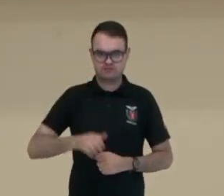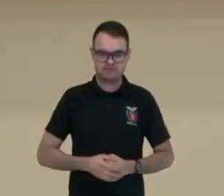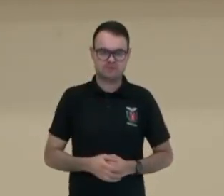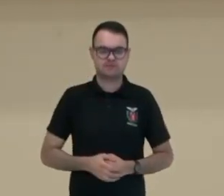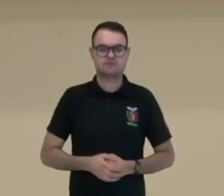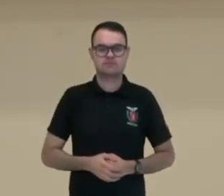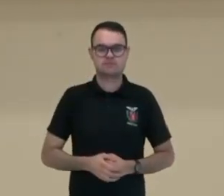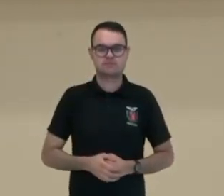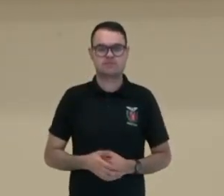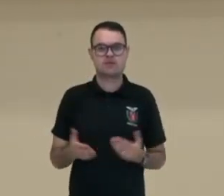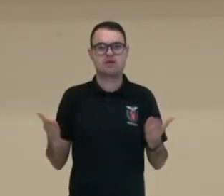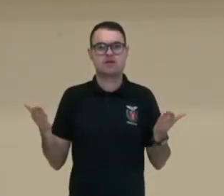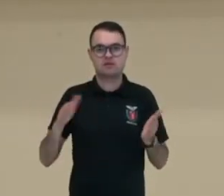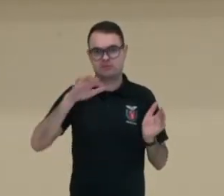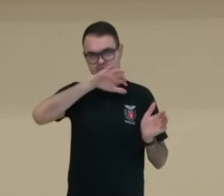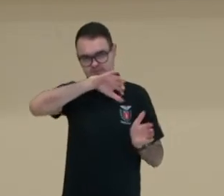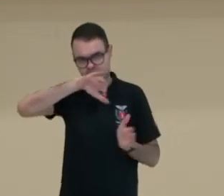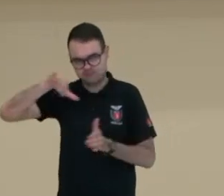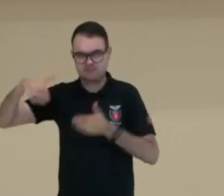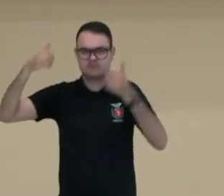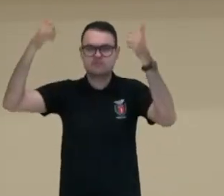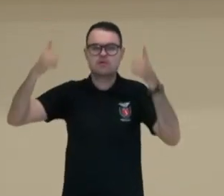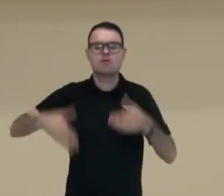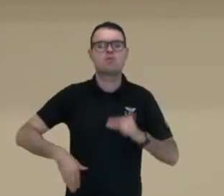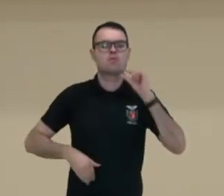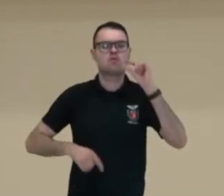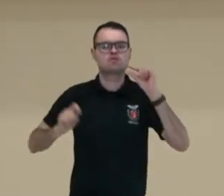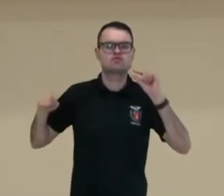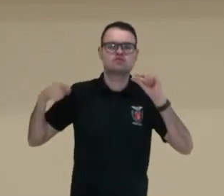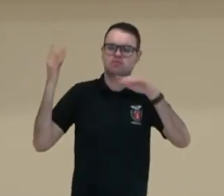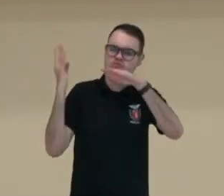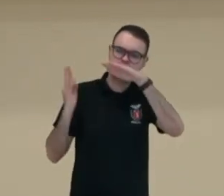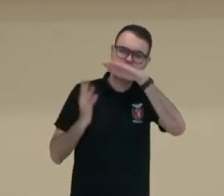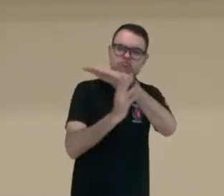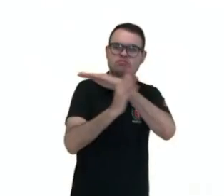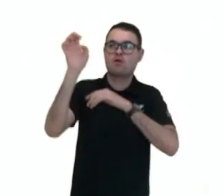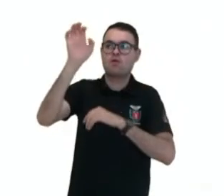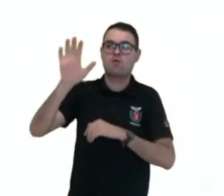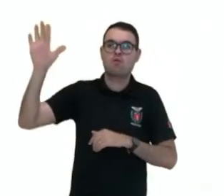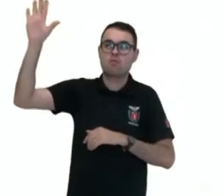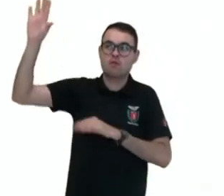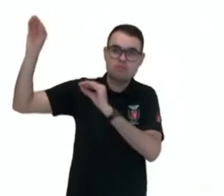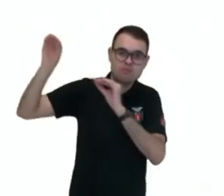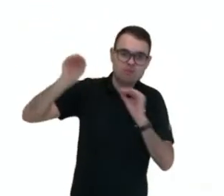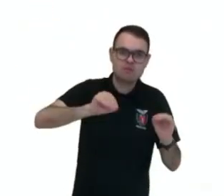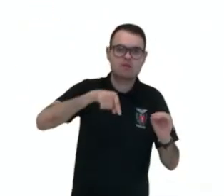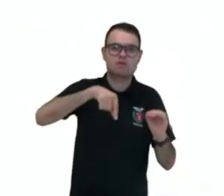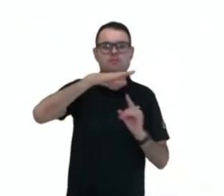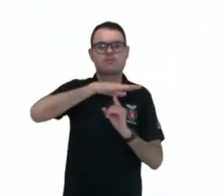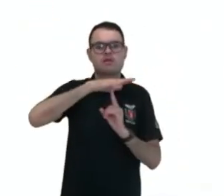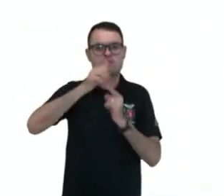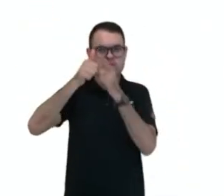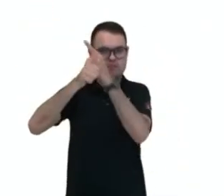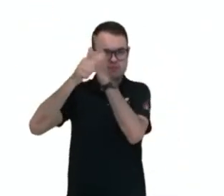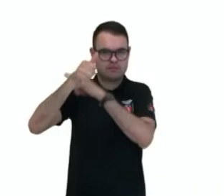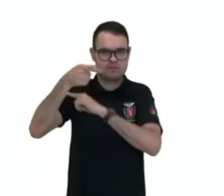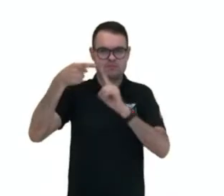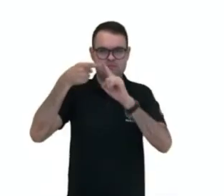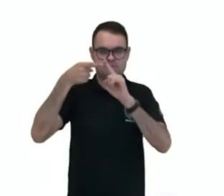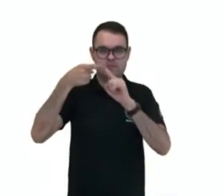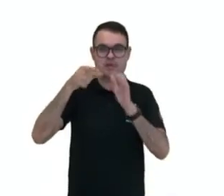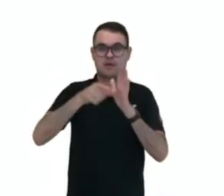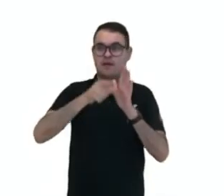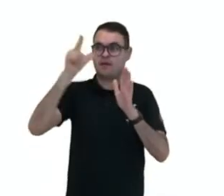Agora vamos falar um pouco sobre as imigrações europeias no Paraná. Primeiro ponto, no período